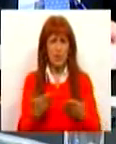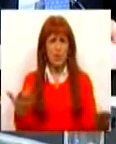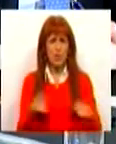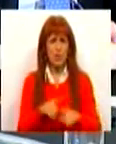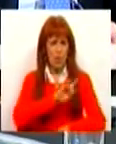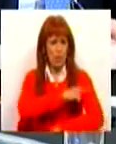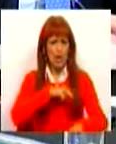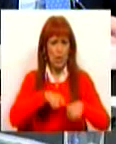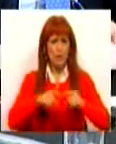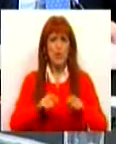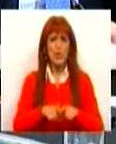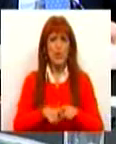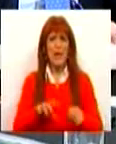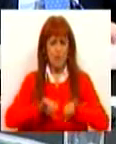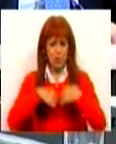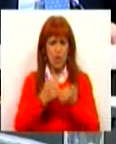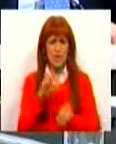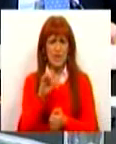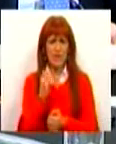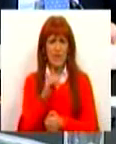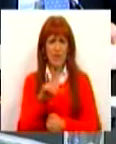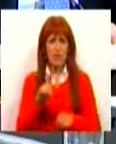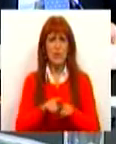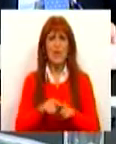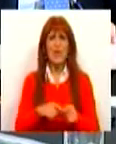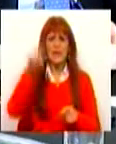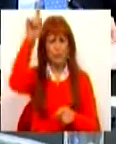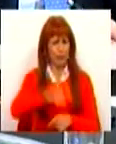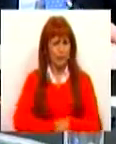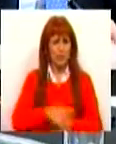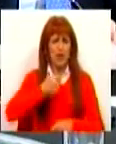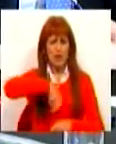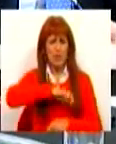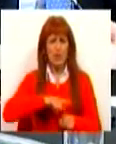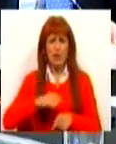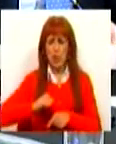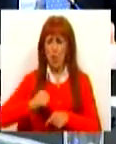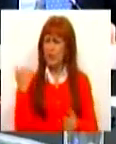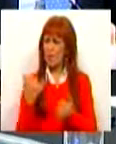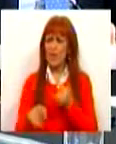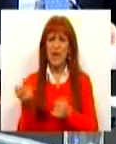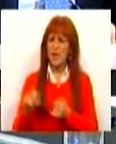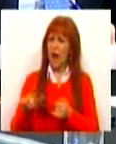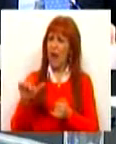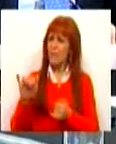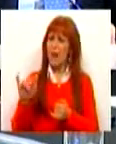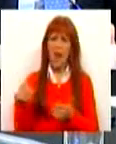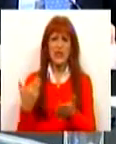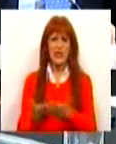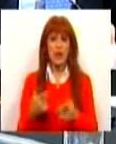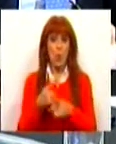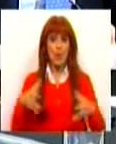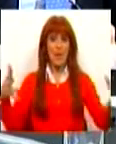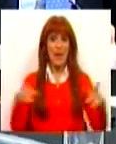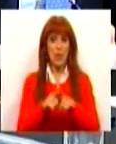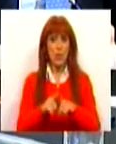com as forças políticas e a sociedade civil da Extremadura e de toda a Espanha contra o perigo que vem de Almaraz. Hoje há uma